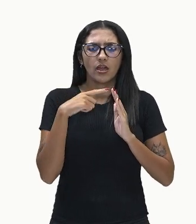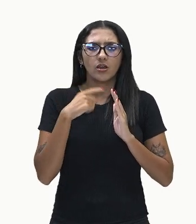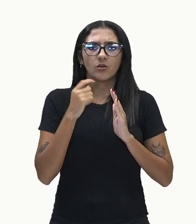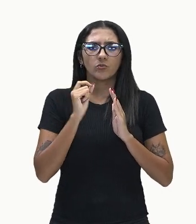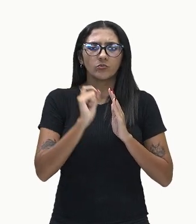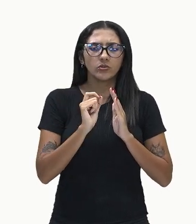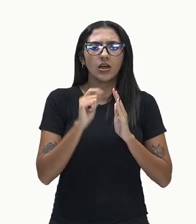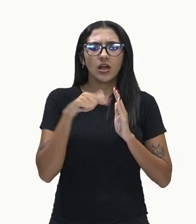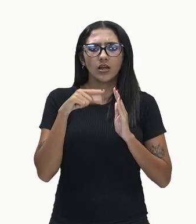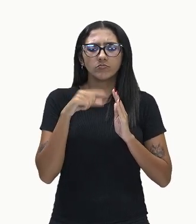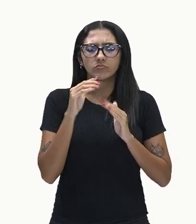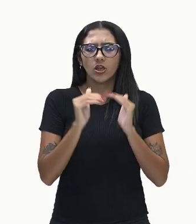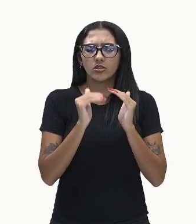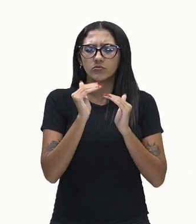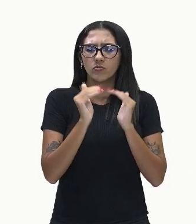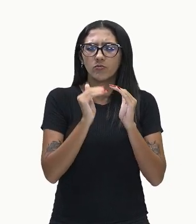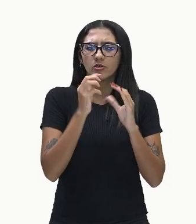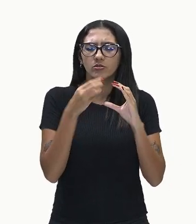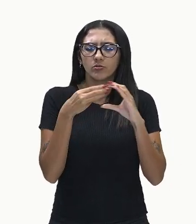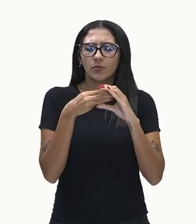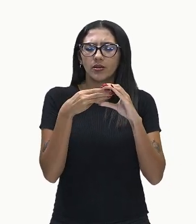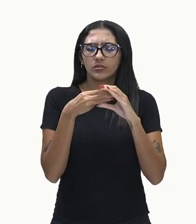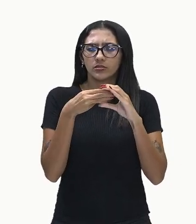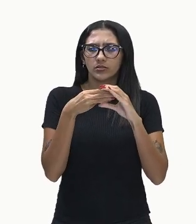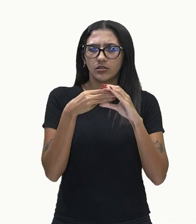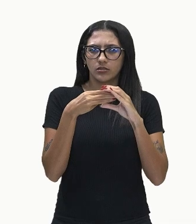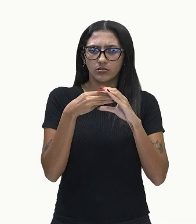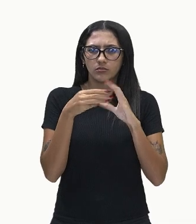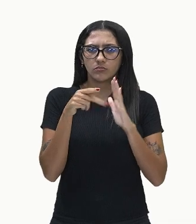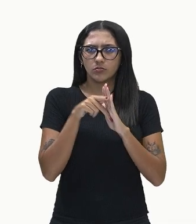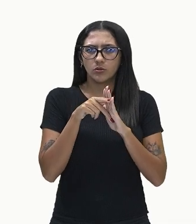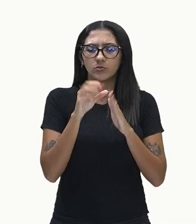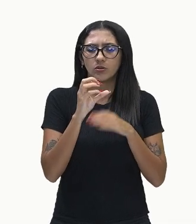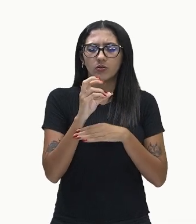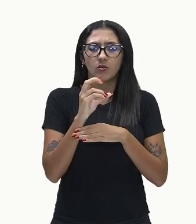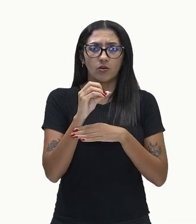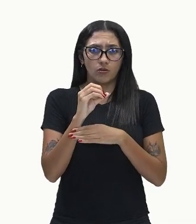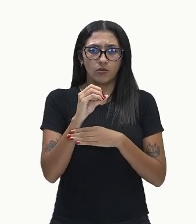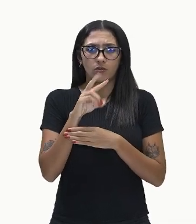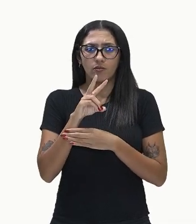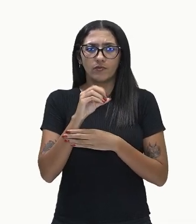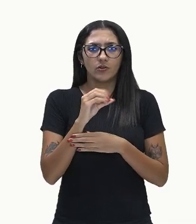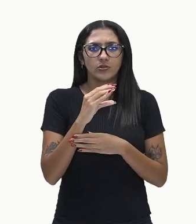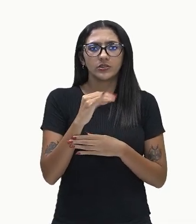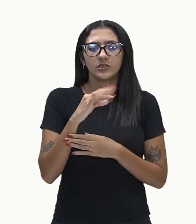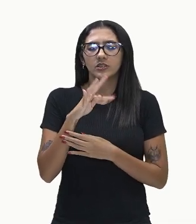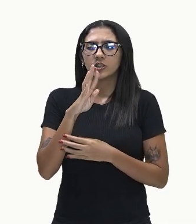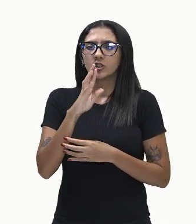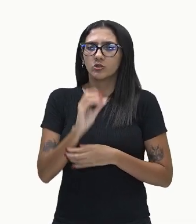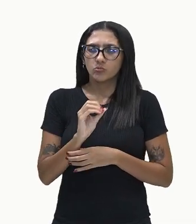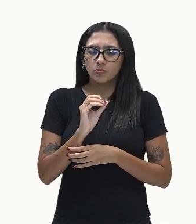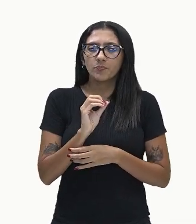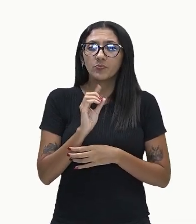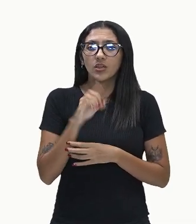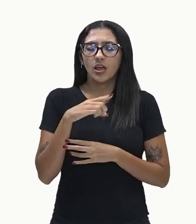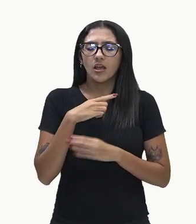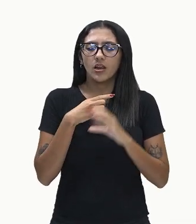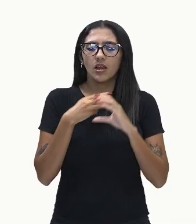maturação, o desenvolvimento do ovócito, que é a nossa